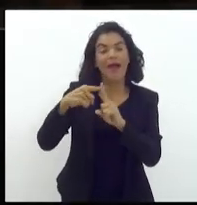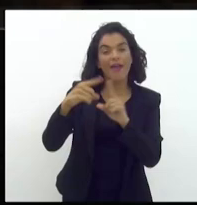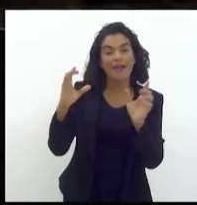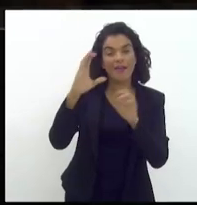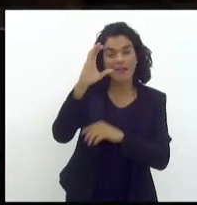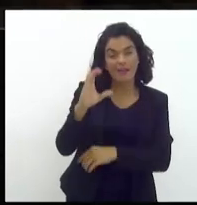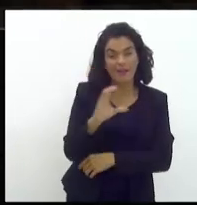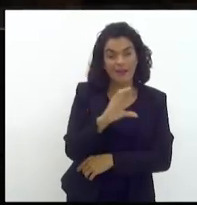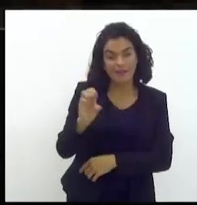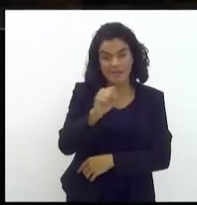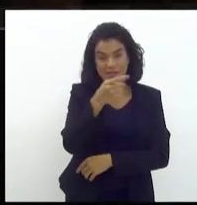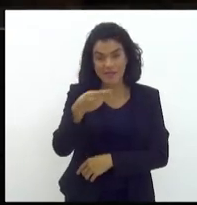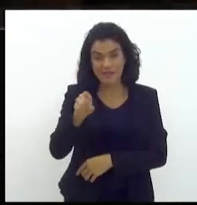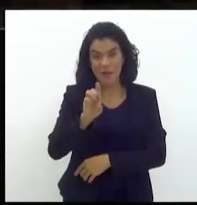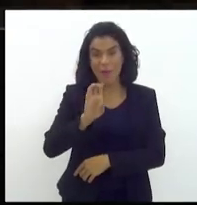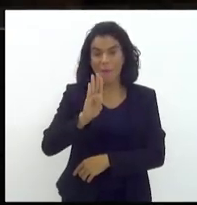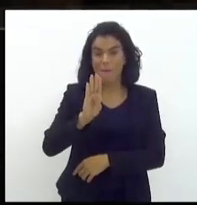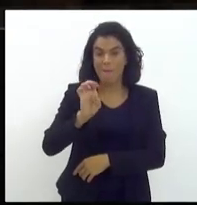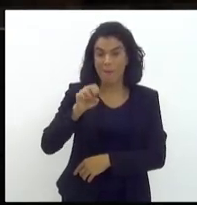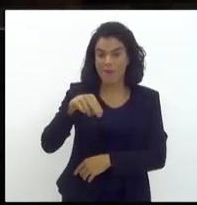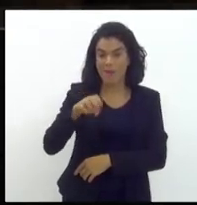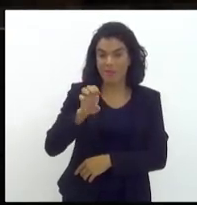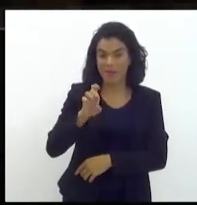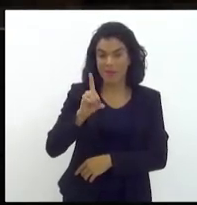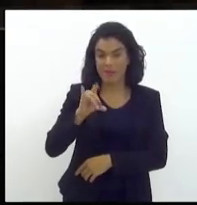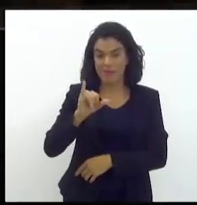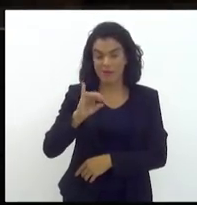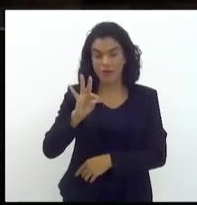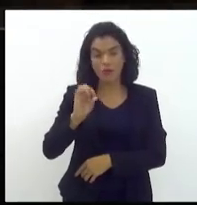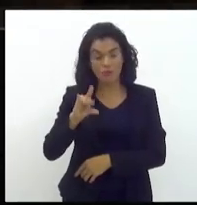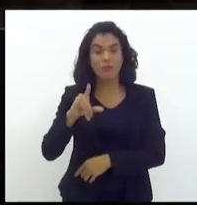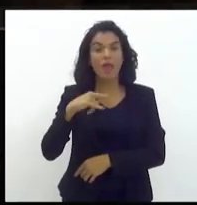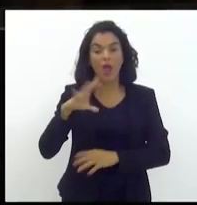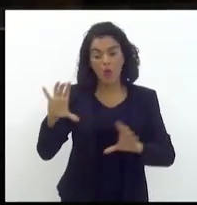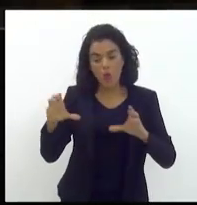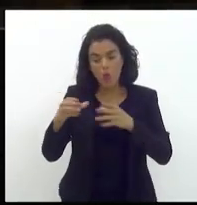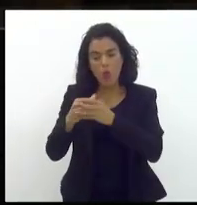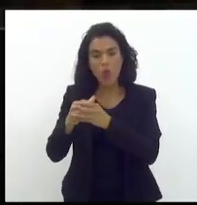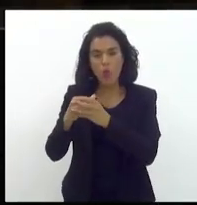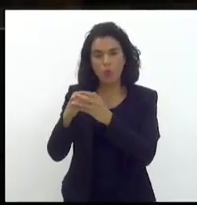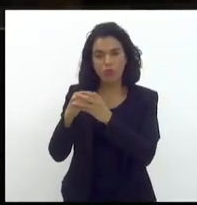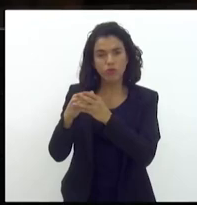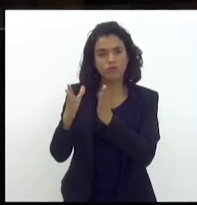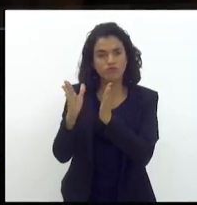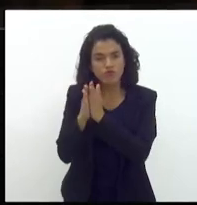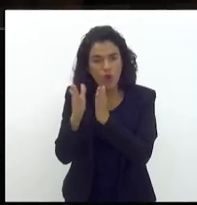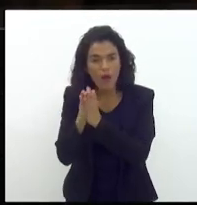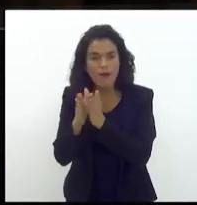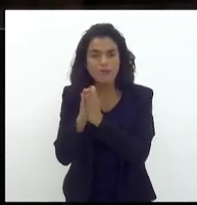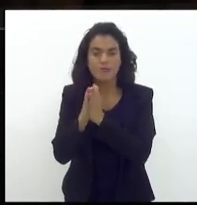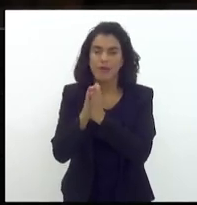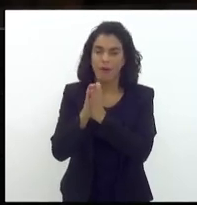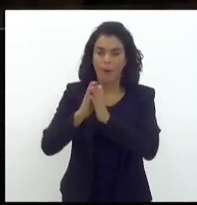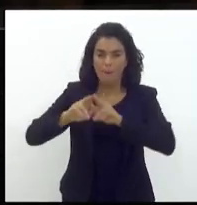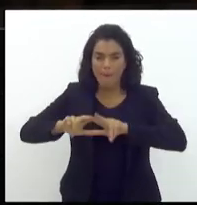no centro São irmandades históricas né que sustentam a fé